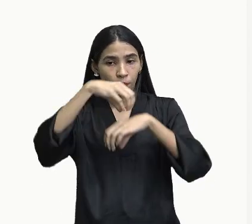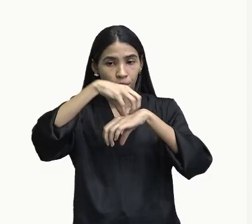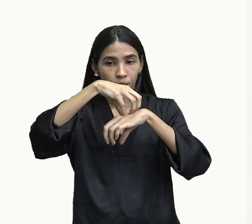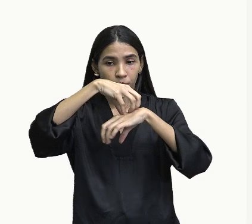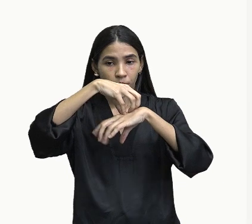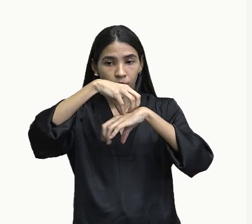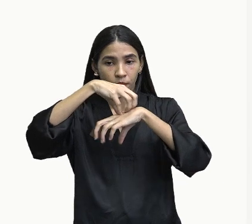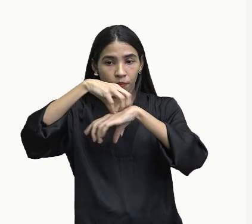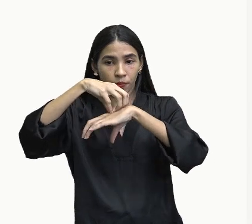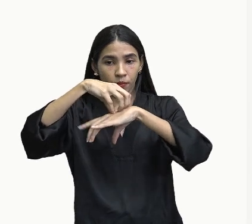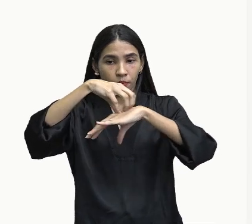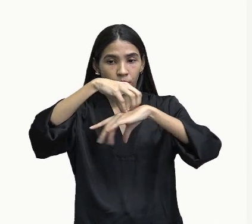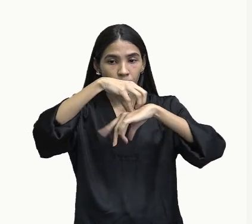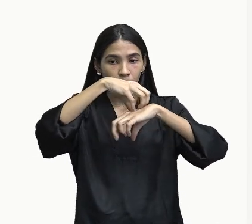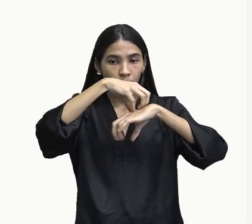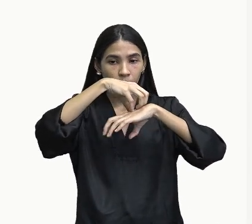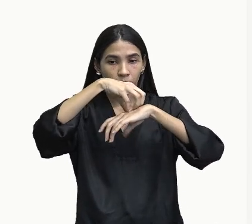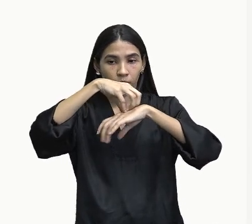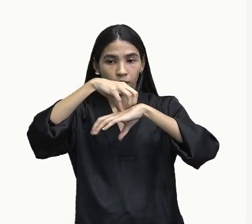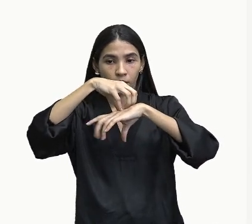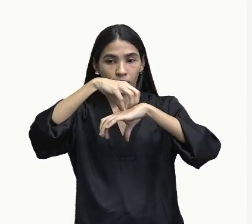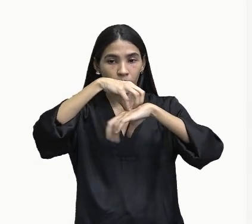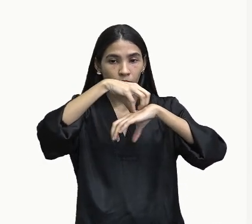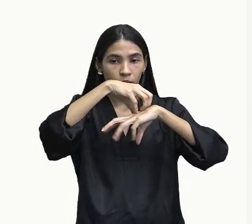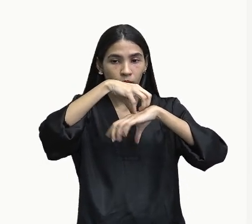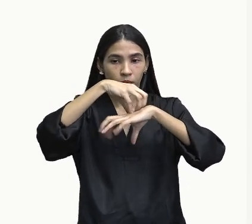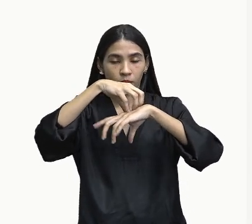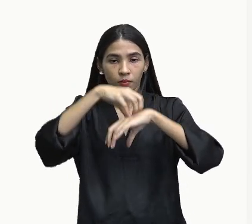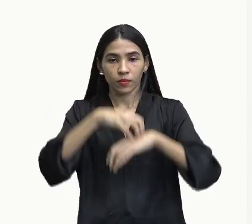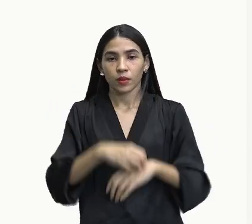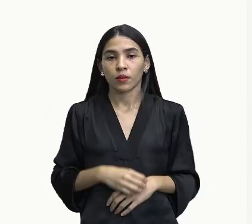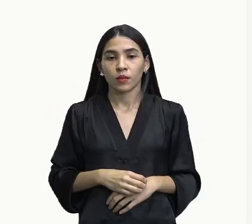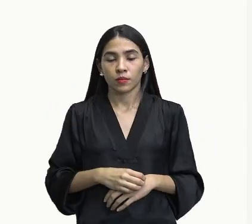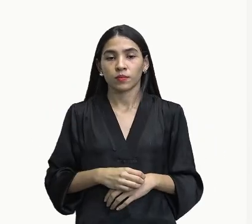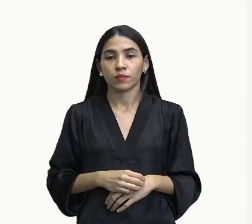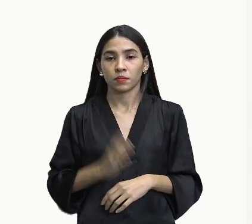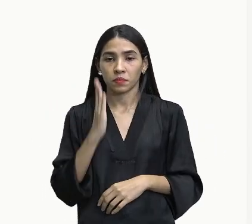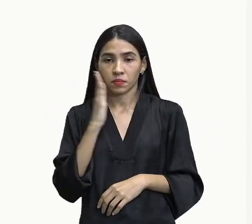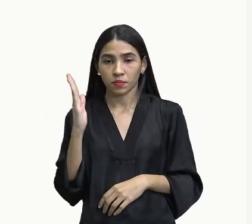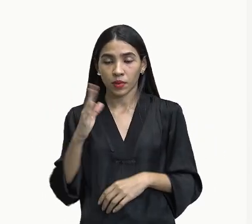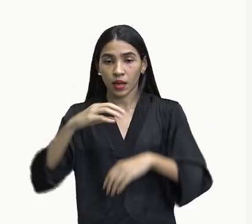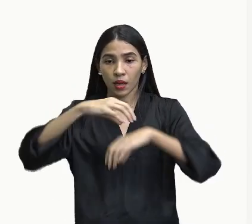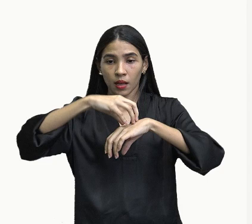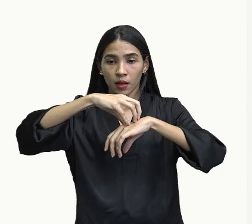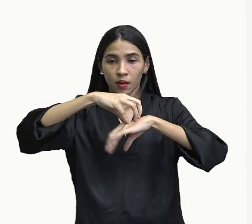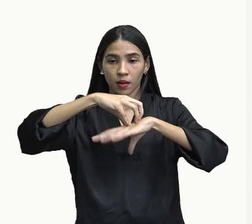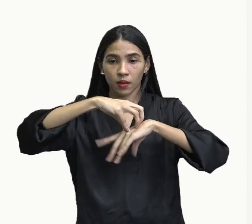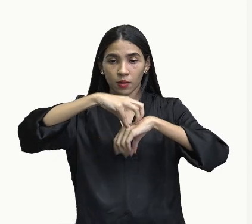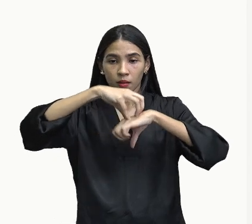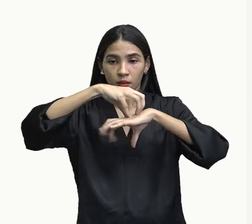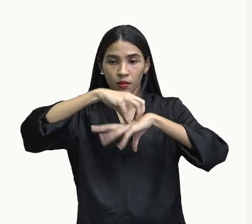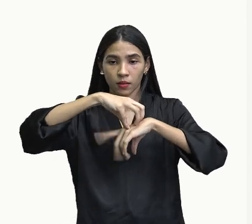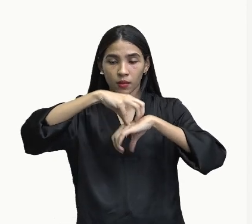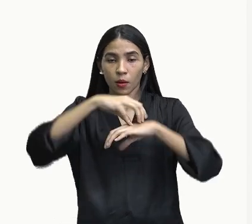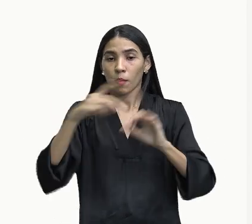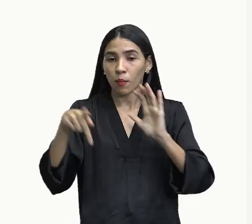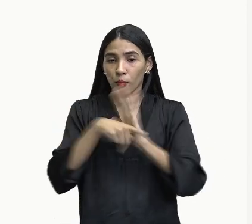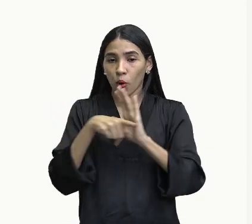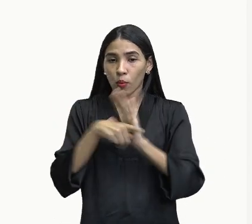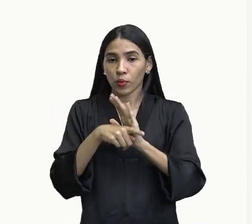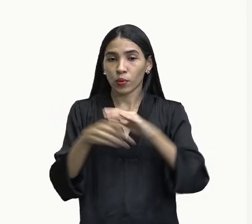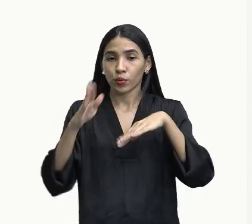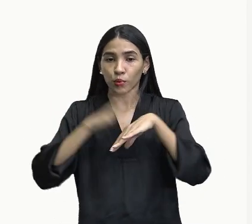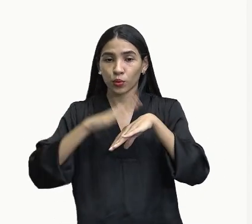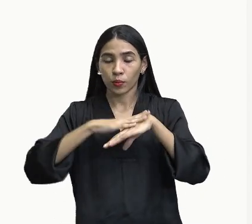estou representando para vocês a reprodução das águas vivas, tá? Os